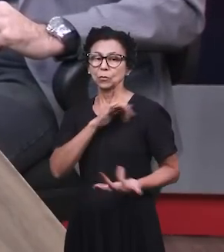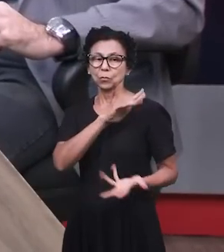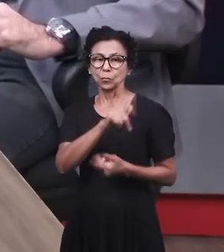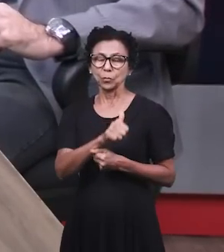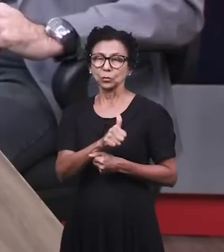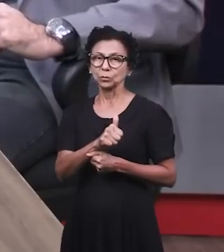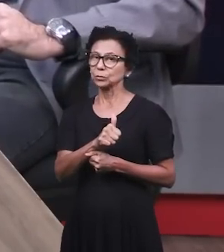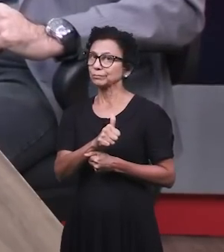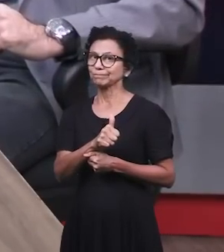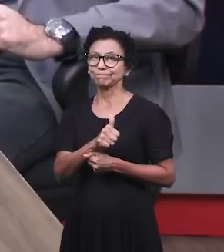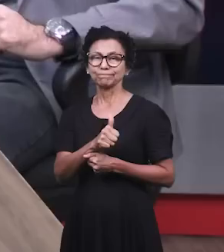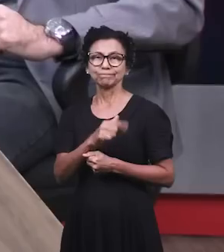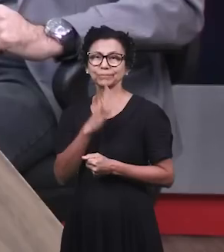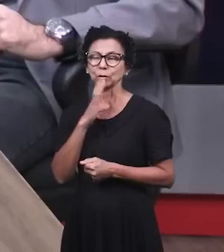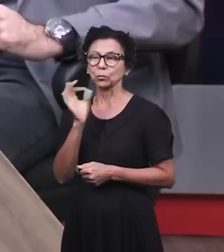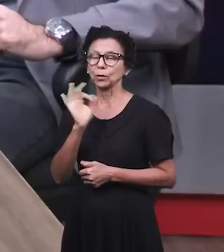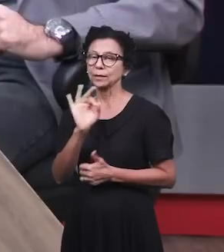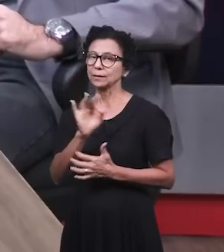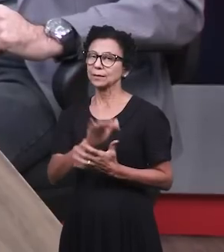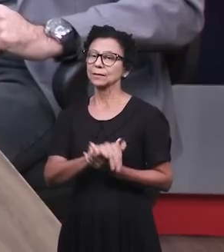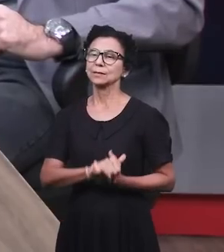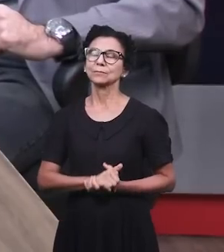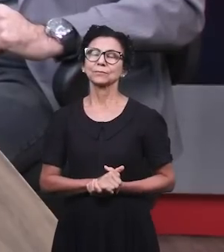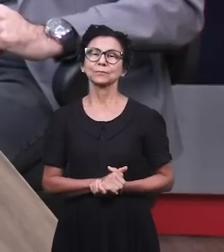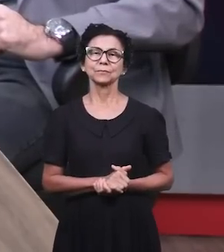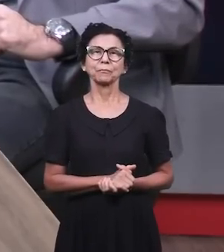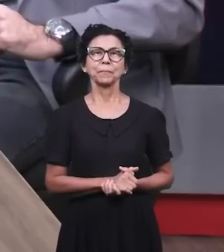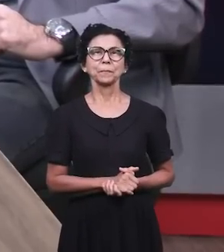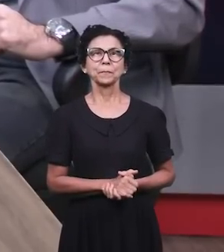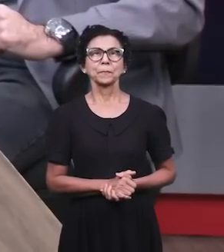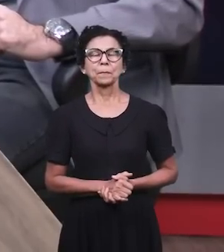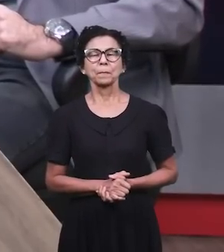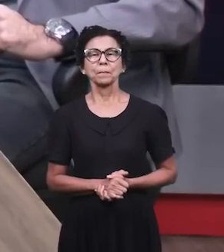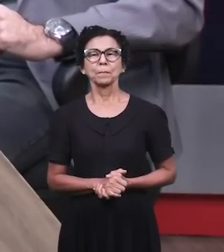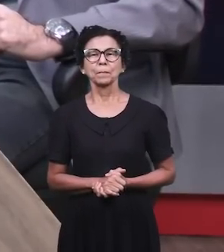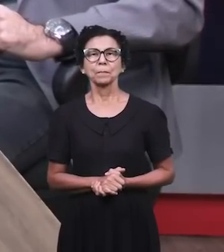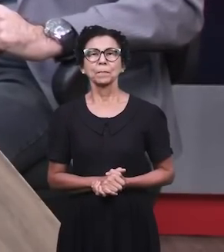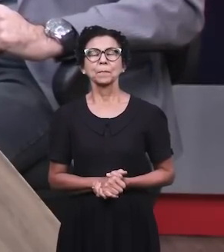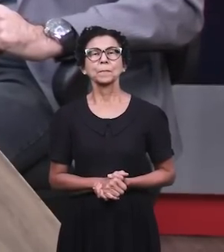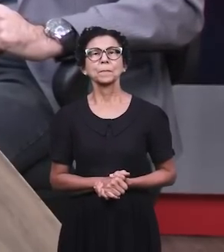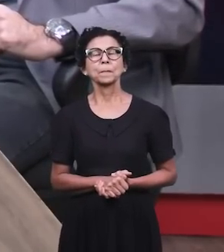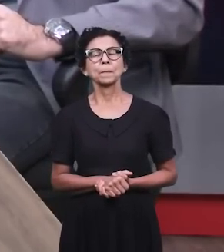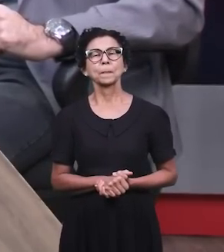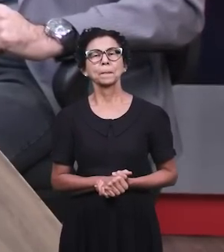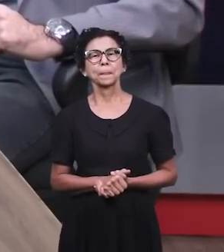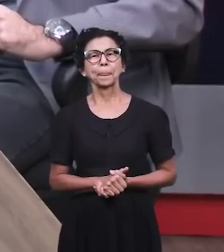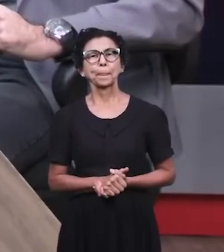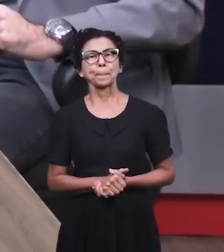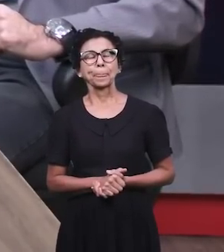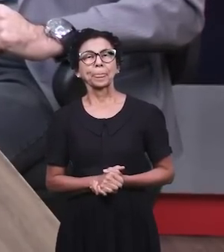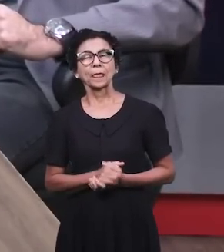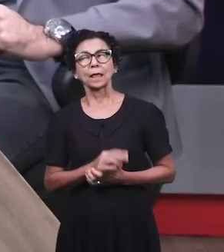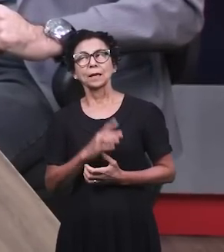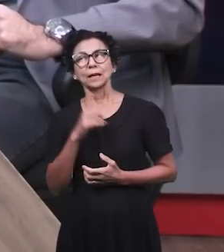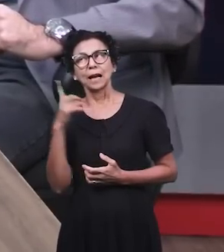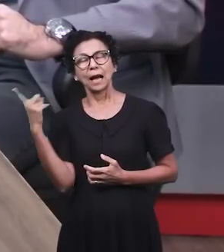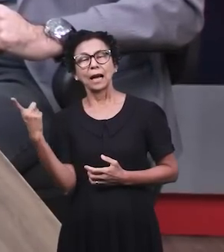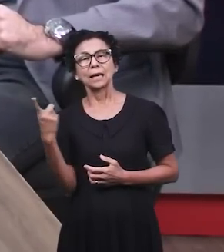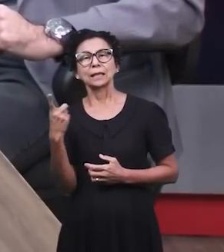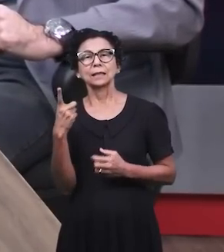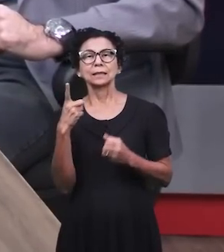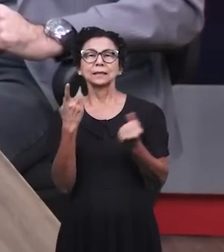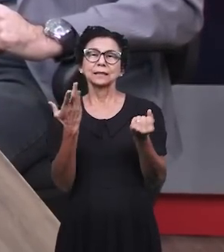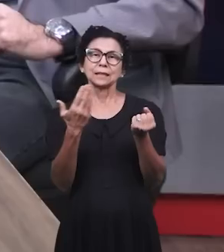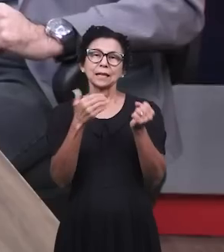é quem? No nosso caso ali, tem as chaves para você ter acesso à informação criptografada. No nosso caso espiritual, a chave é